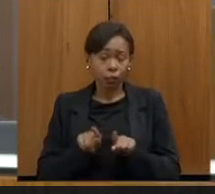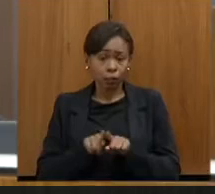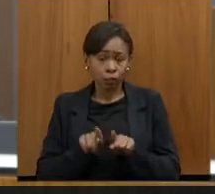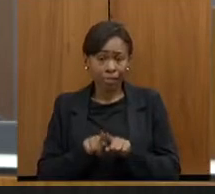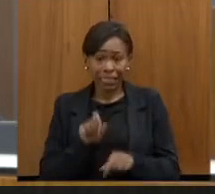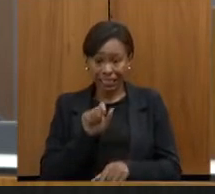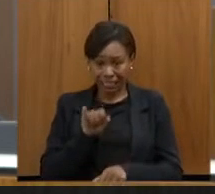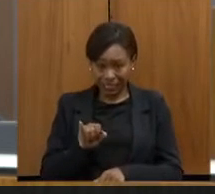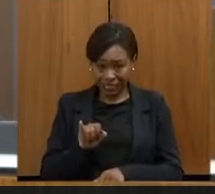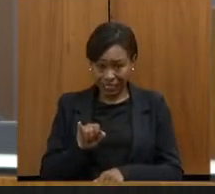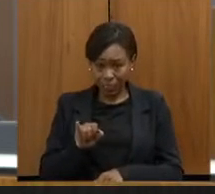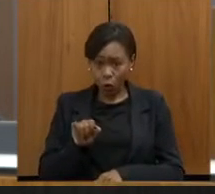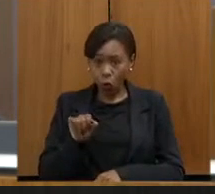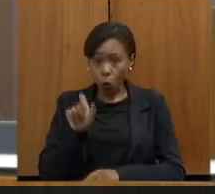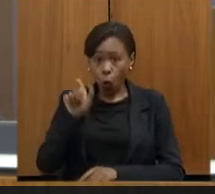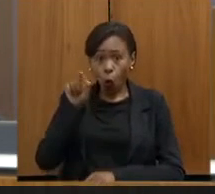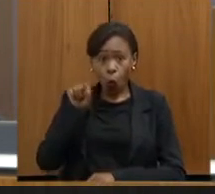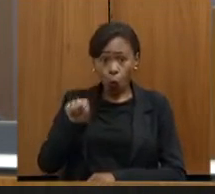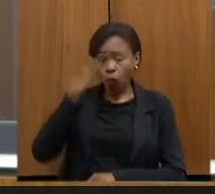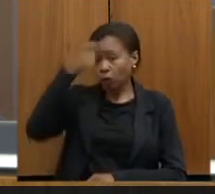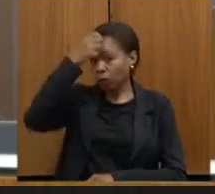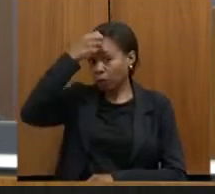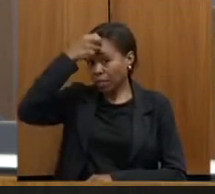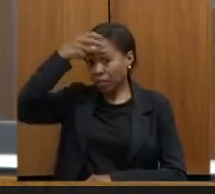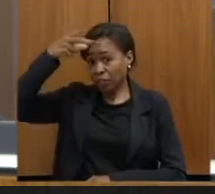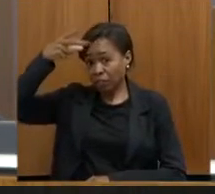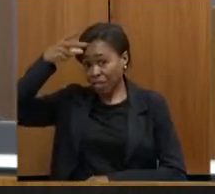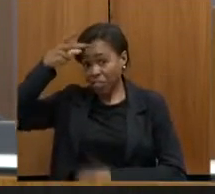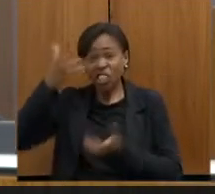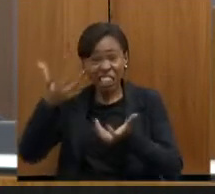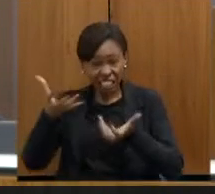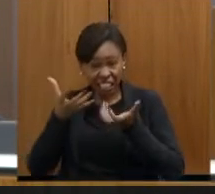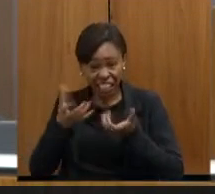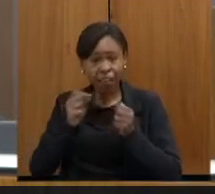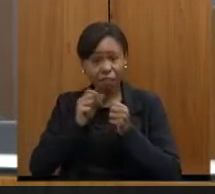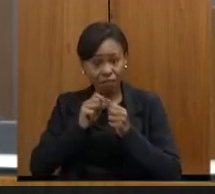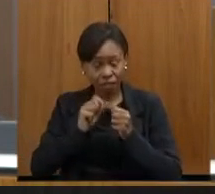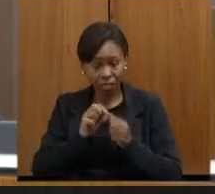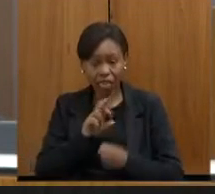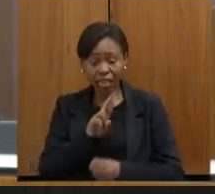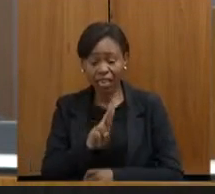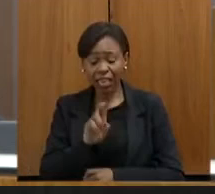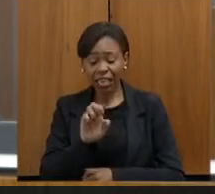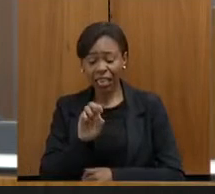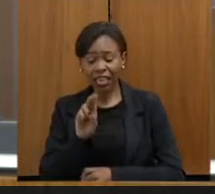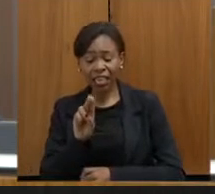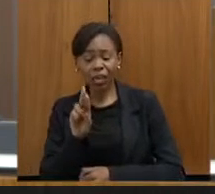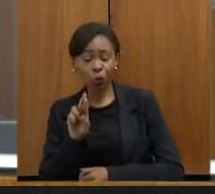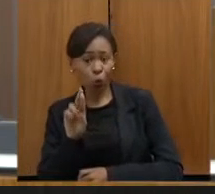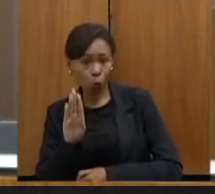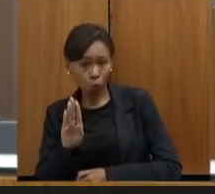se o prefeito quiser fazer a reubi, nem o presidente proíbe ele de fazer. A verdade é essa.